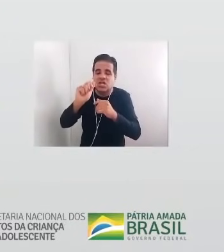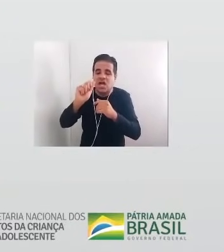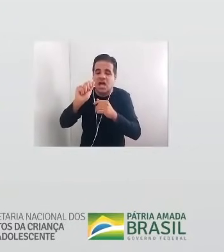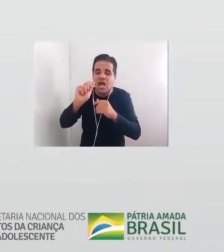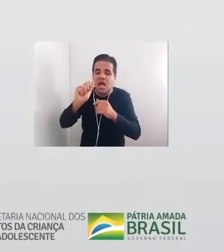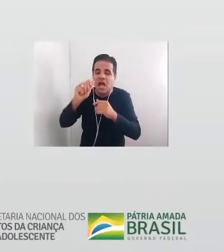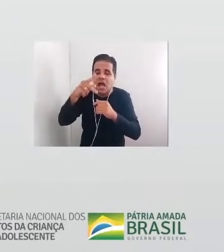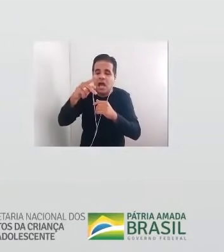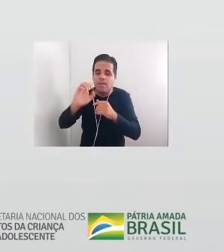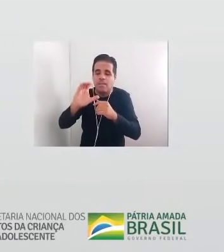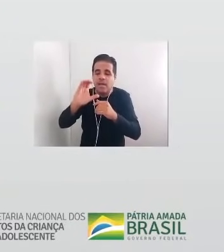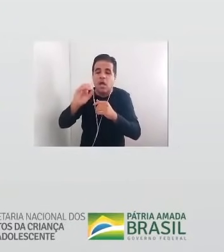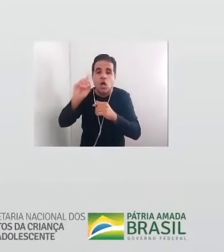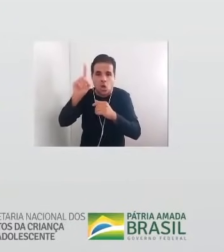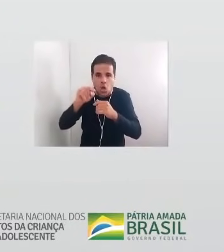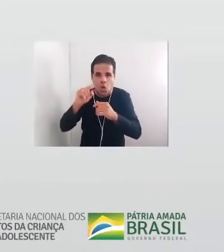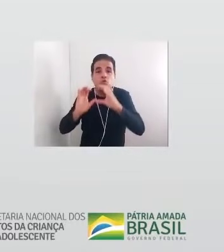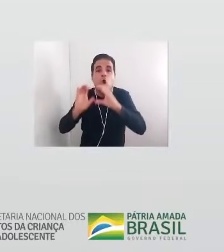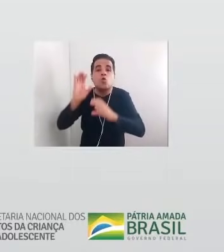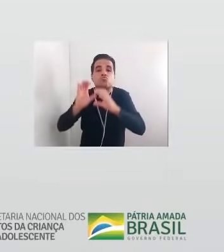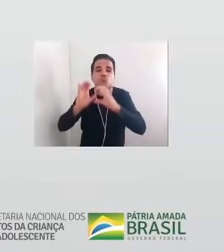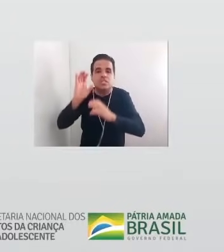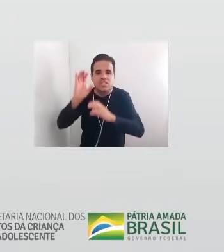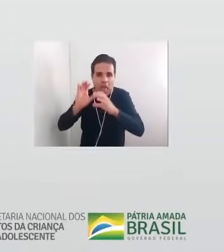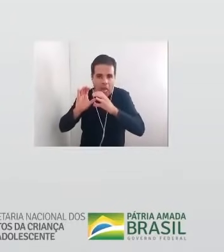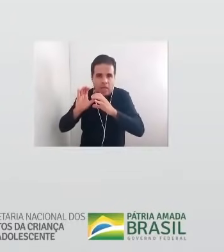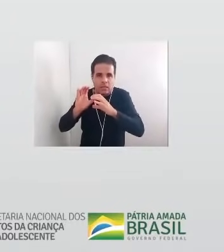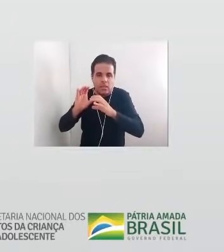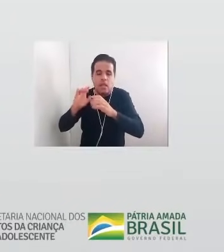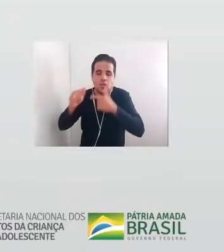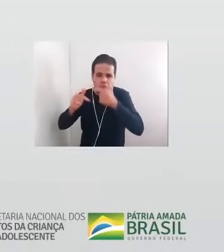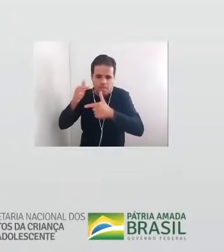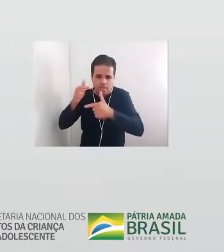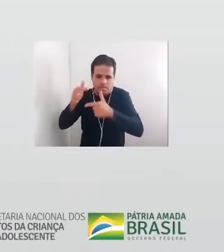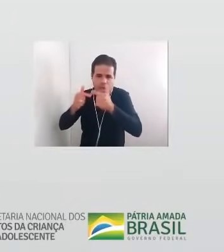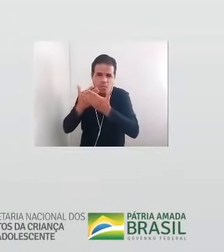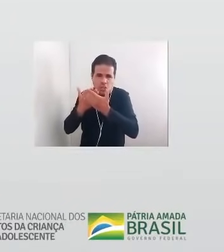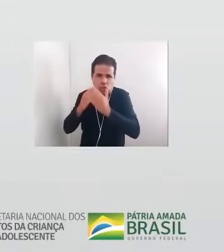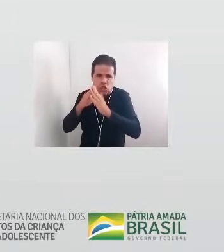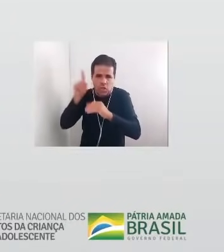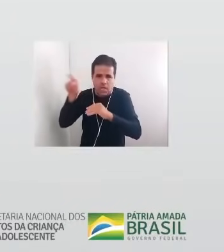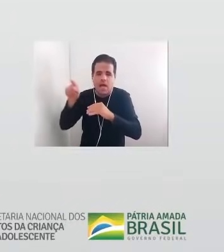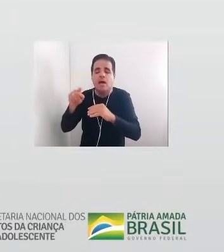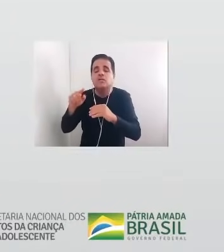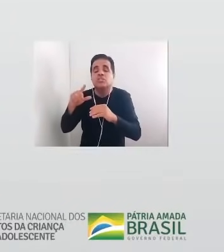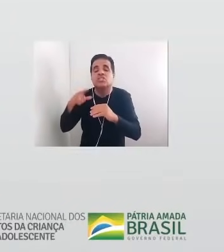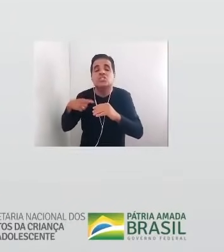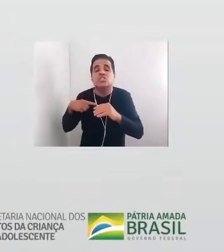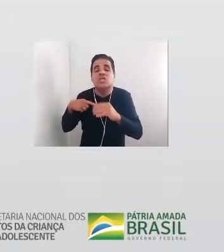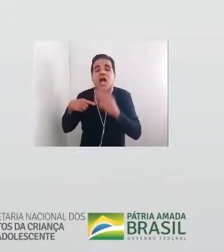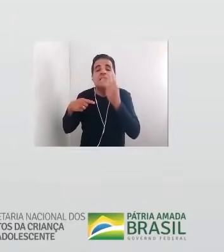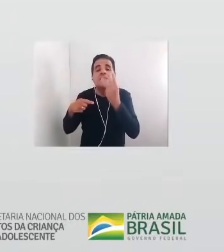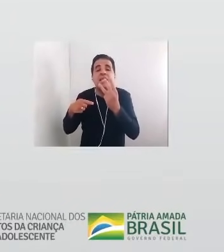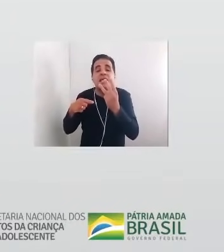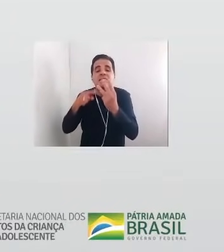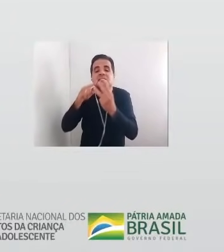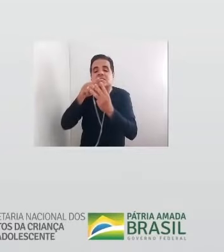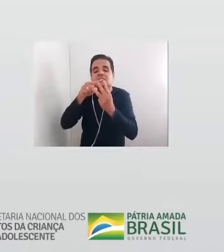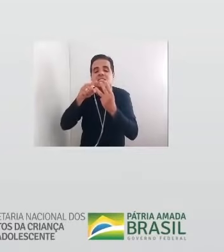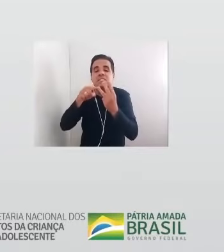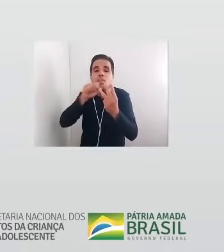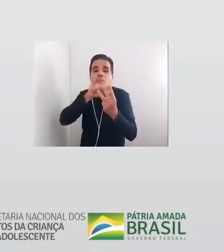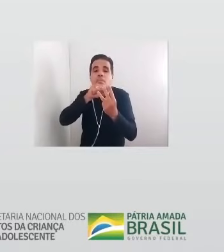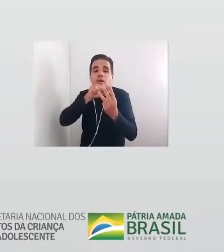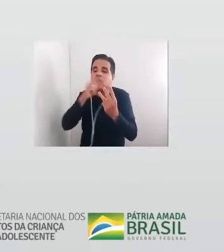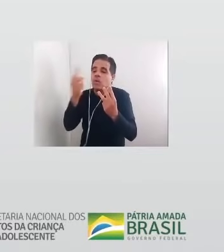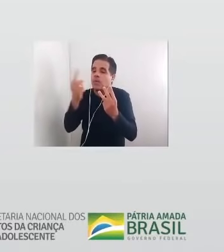efetiva da prefeitura. Em uma das escolas onde eu lecionei, três famílias, três mães procuraram a escola para reclamar, porque